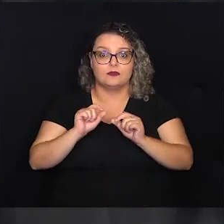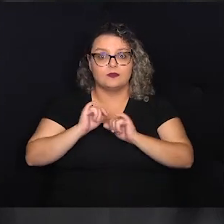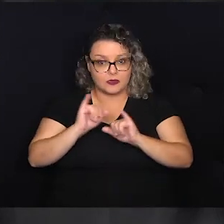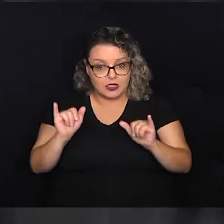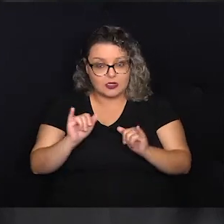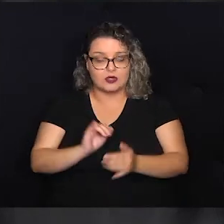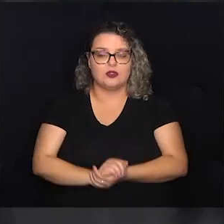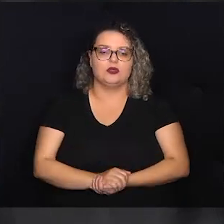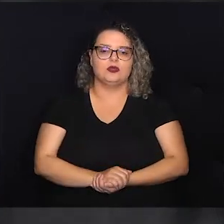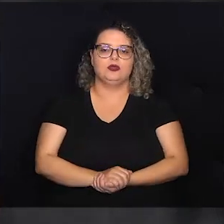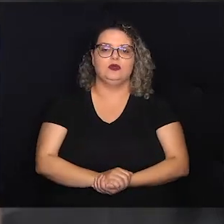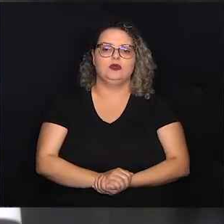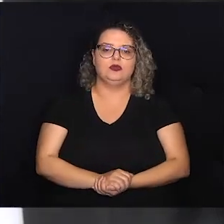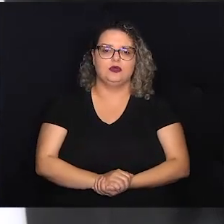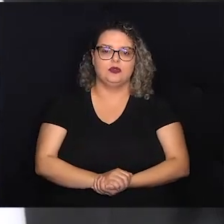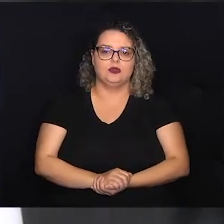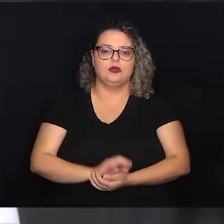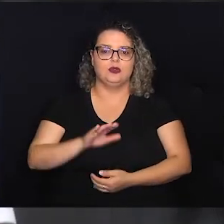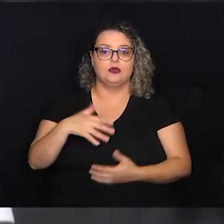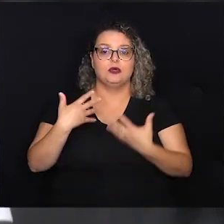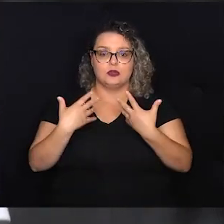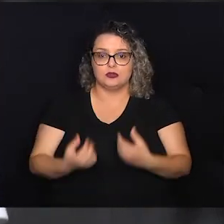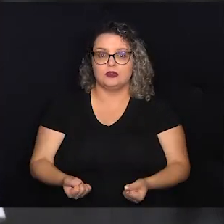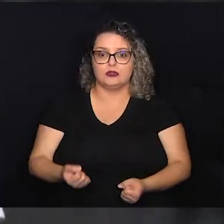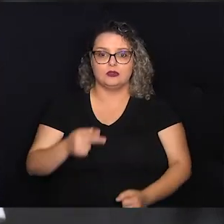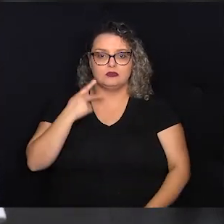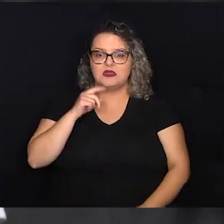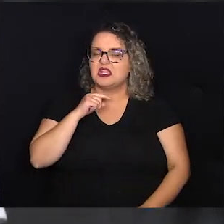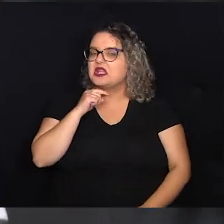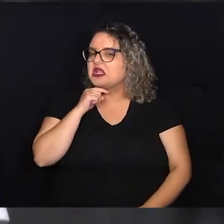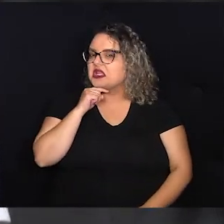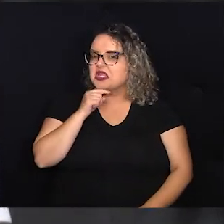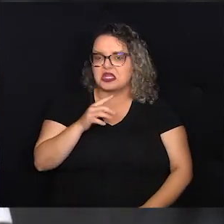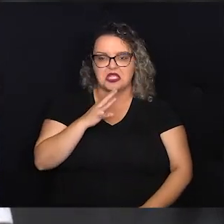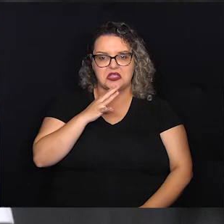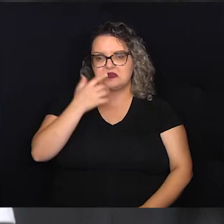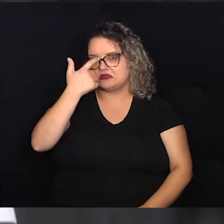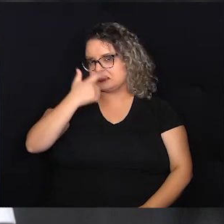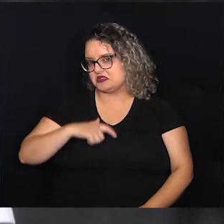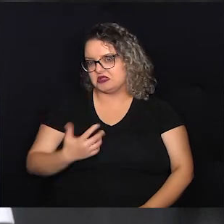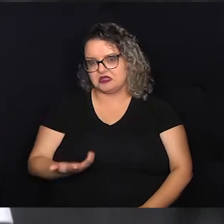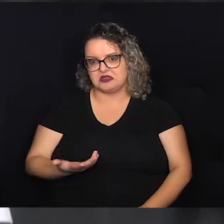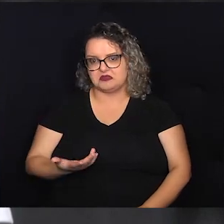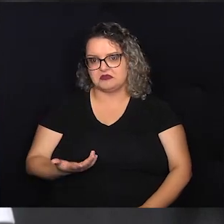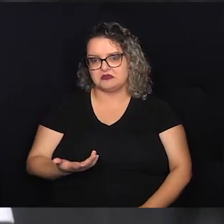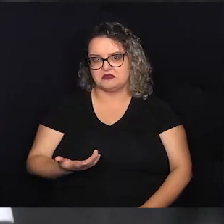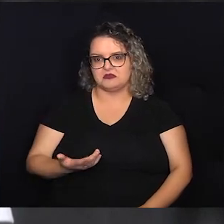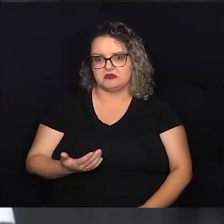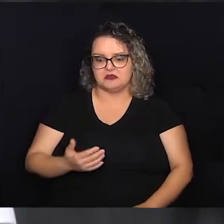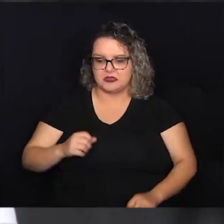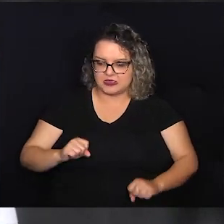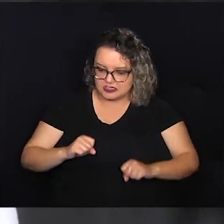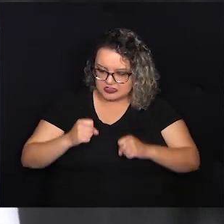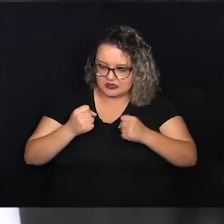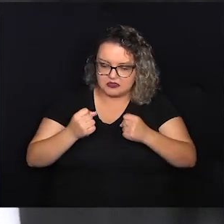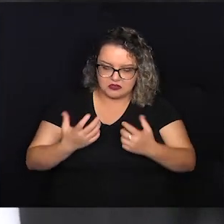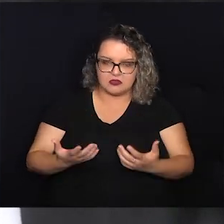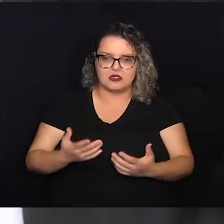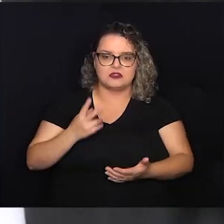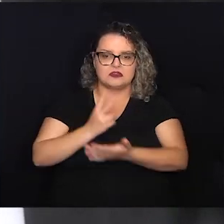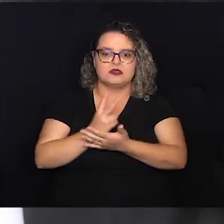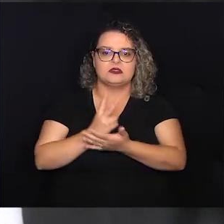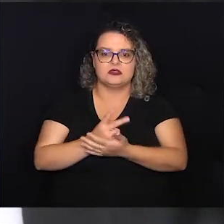quero dizer, quando eu assumi aqui, ninguém me conhecia. Porque nessa impetuosidade que eu sempre